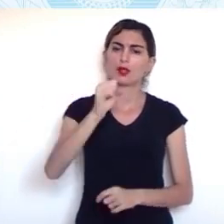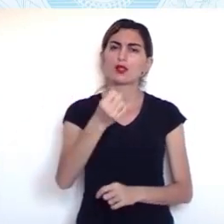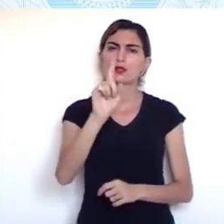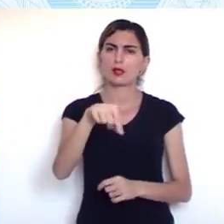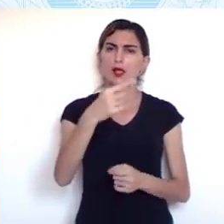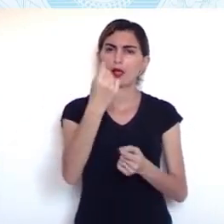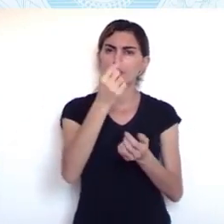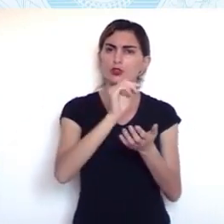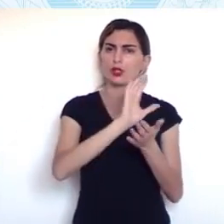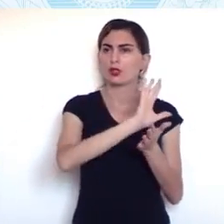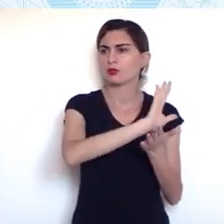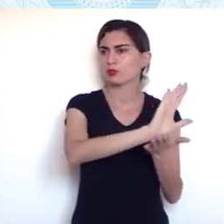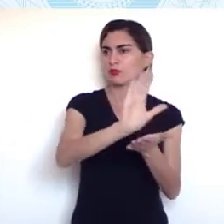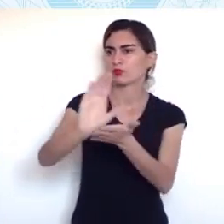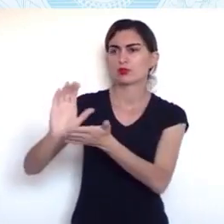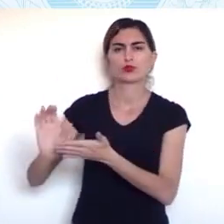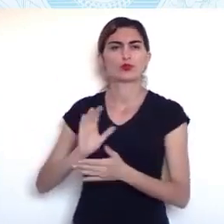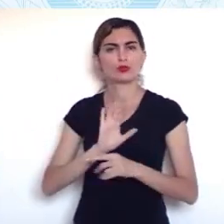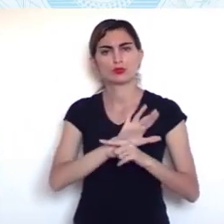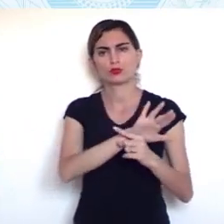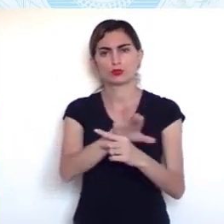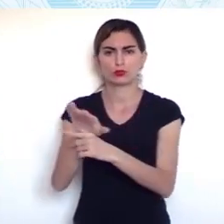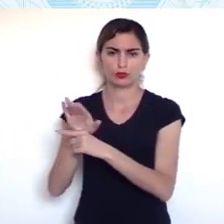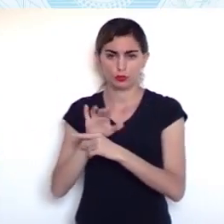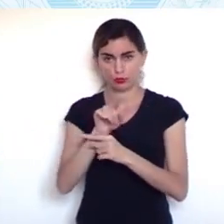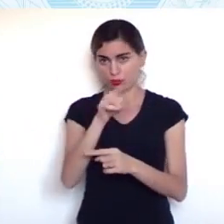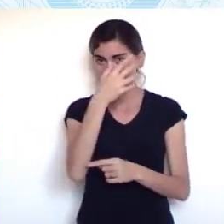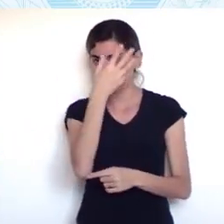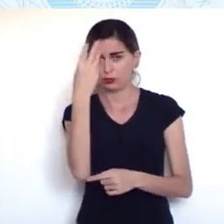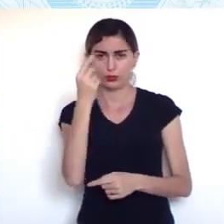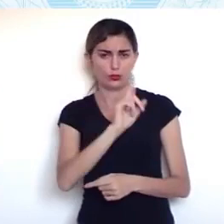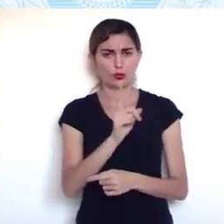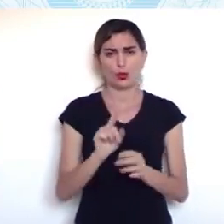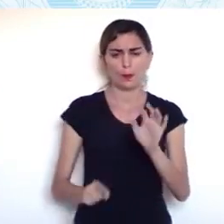patrocinadores dos artistas. Então, não se